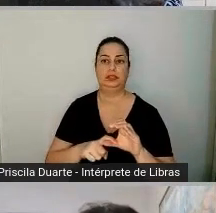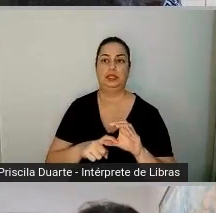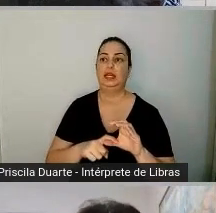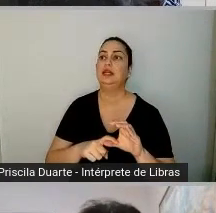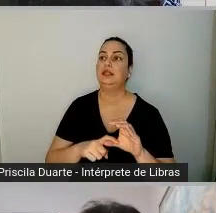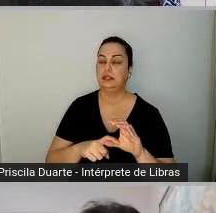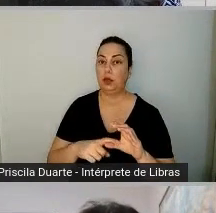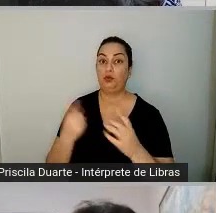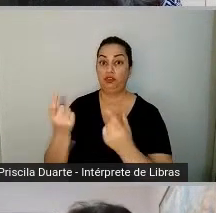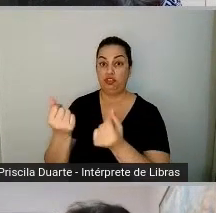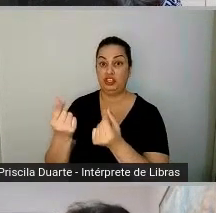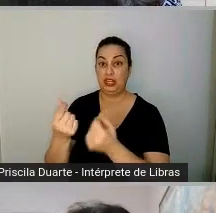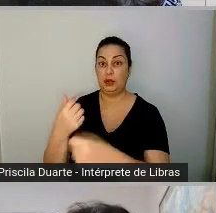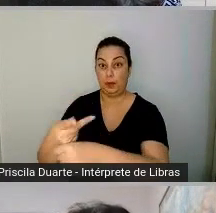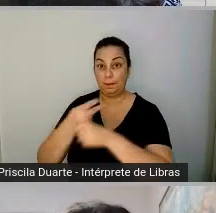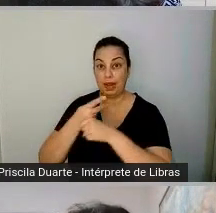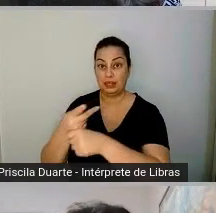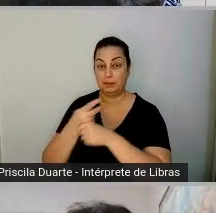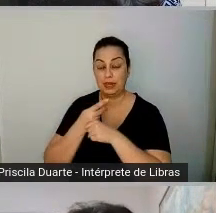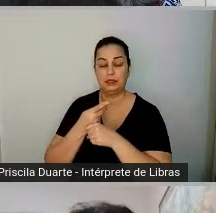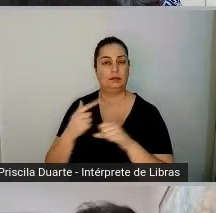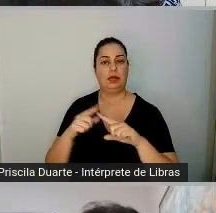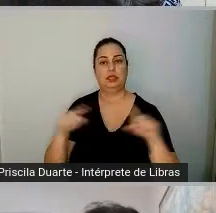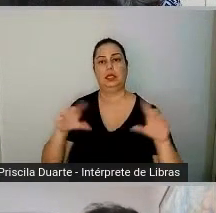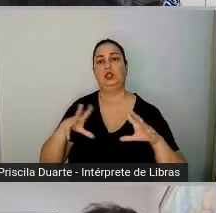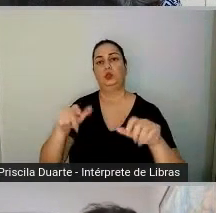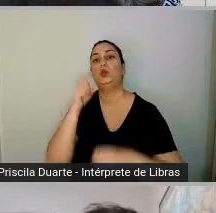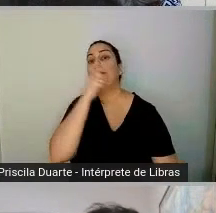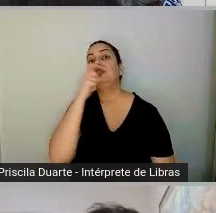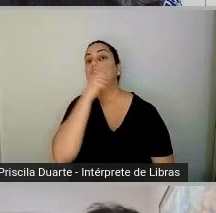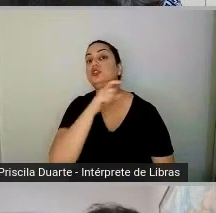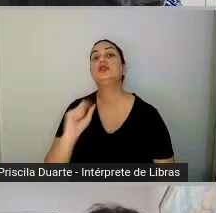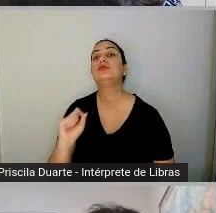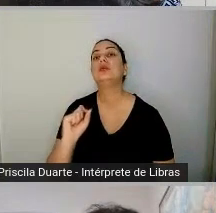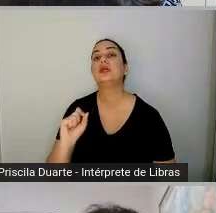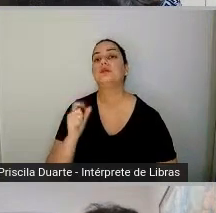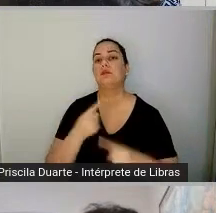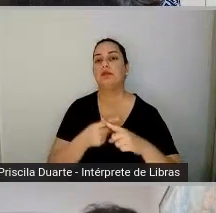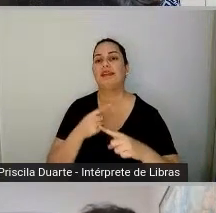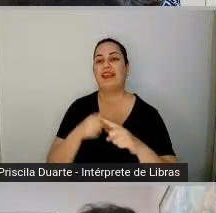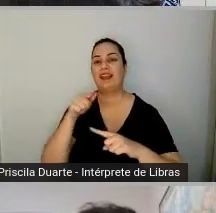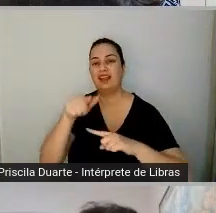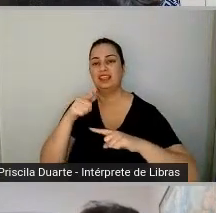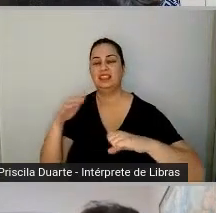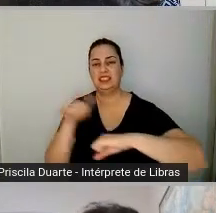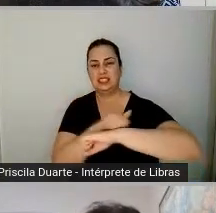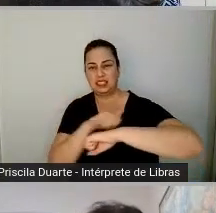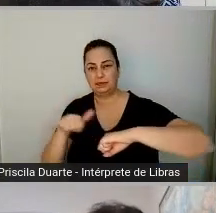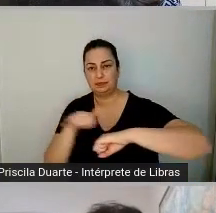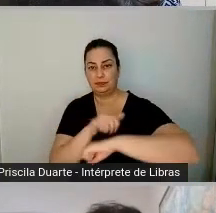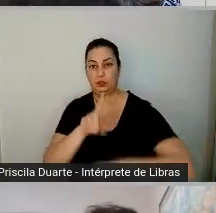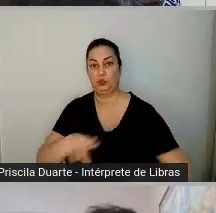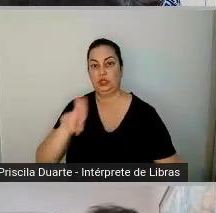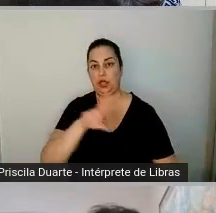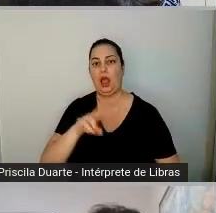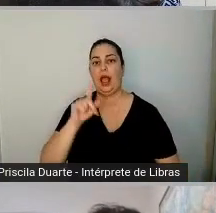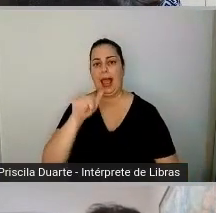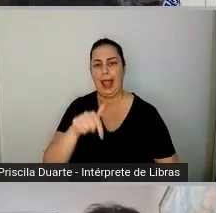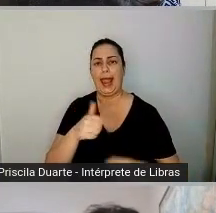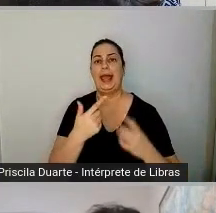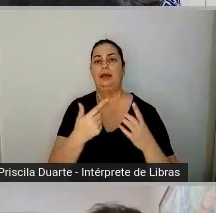verdade, tudo mentira. Por quê? Porque essa metodologia do tal superávit primário é uma